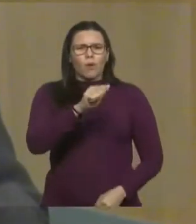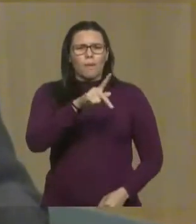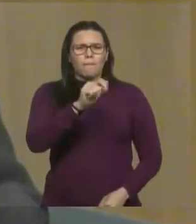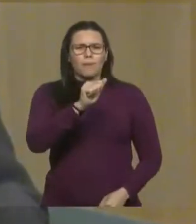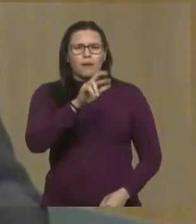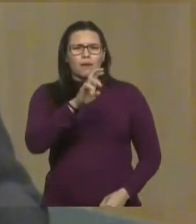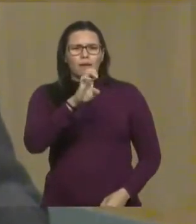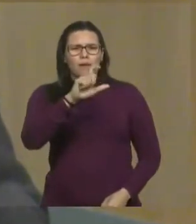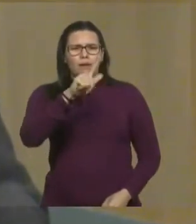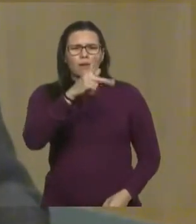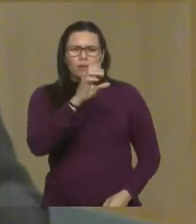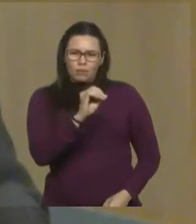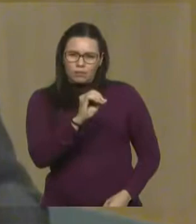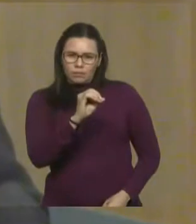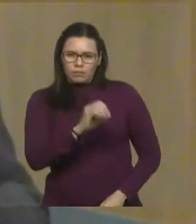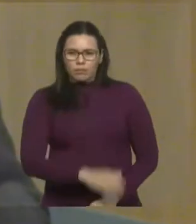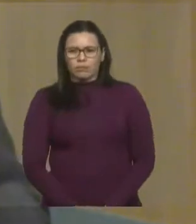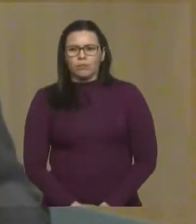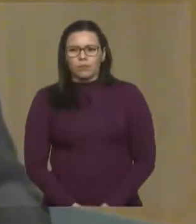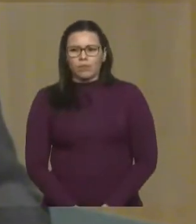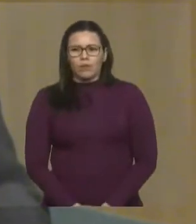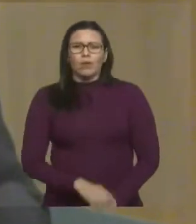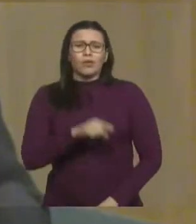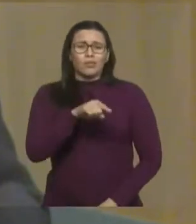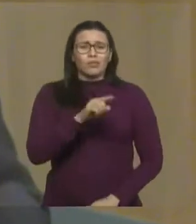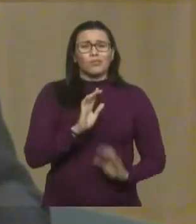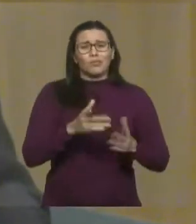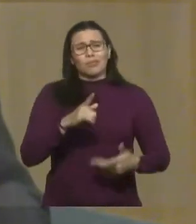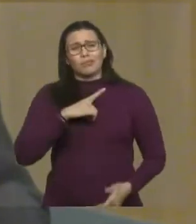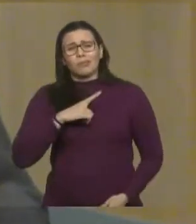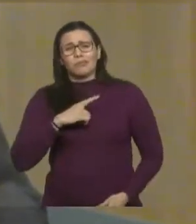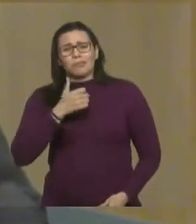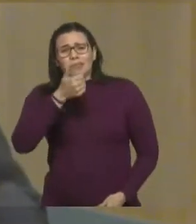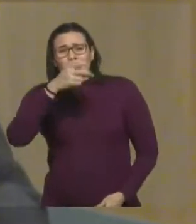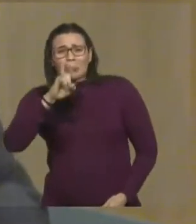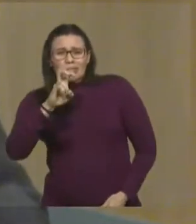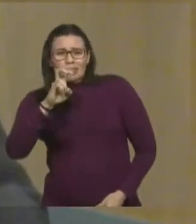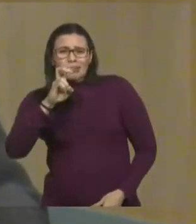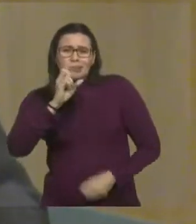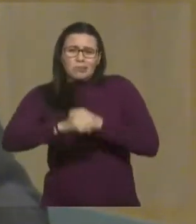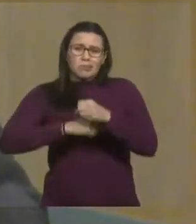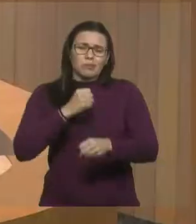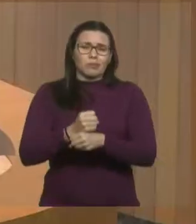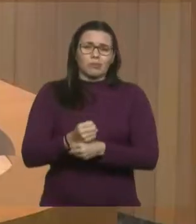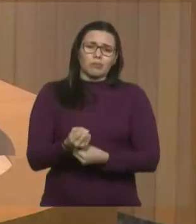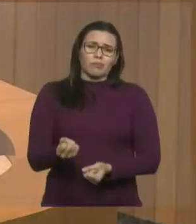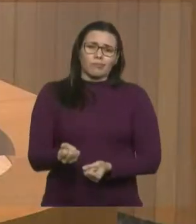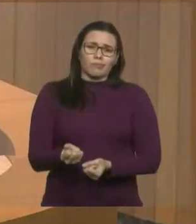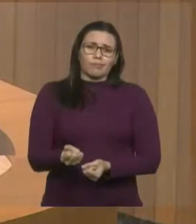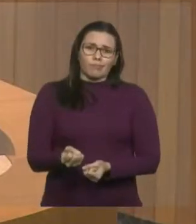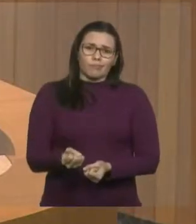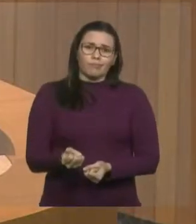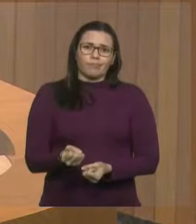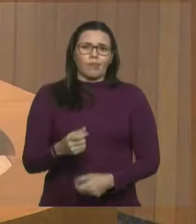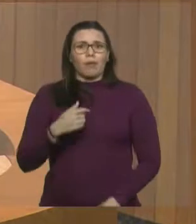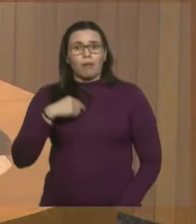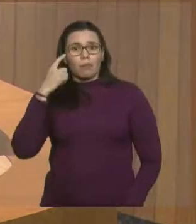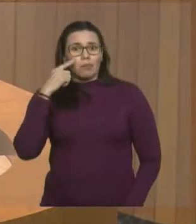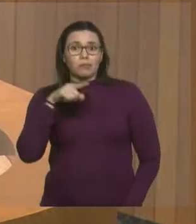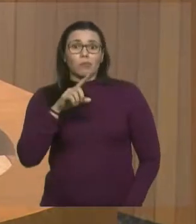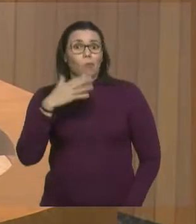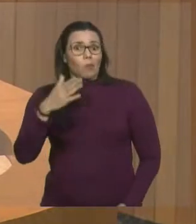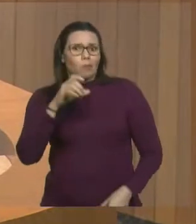pifar, aí as mortes vão ser antecipadas, infelizmente. Muito obrigado, deputado. Deputado Antônio. Deputado,